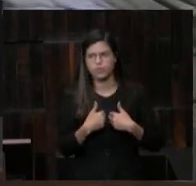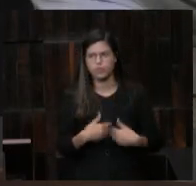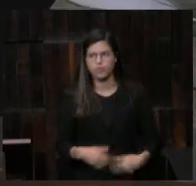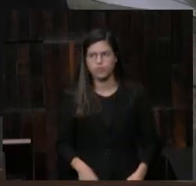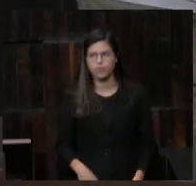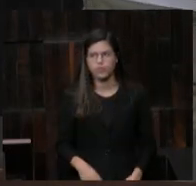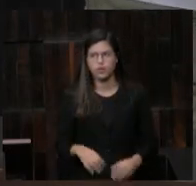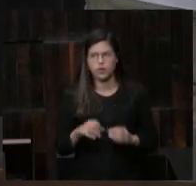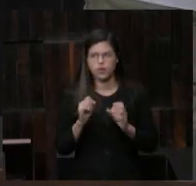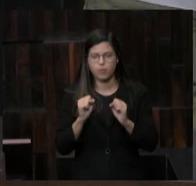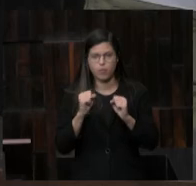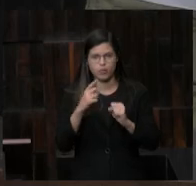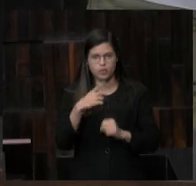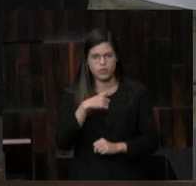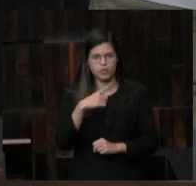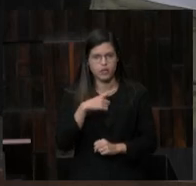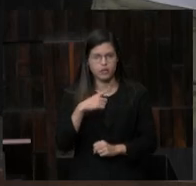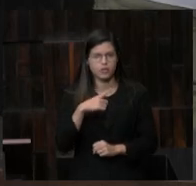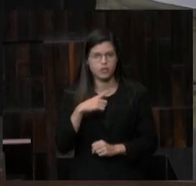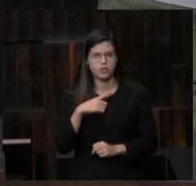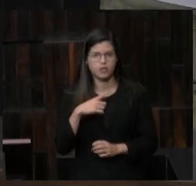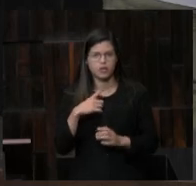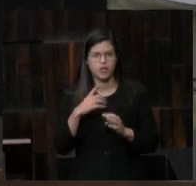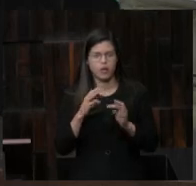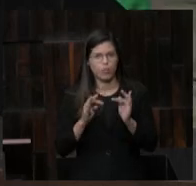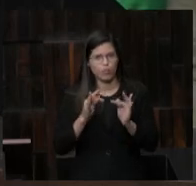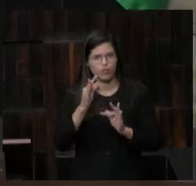para que ele possa ter um atendimento